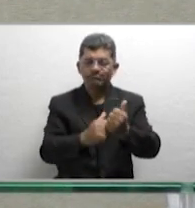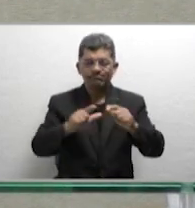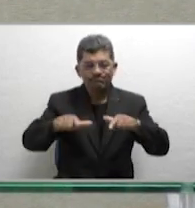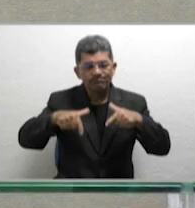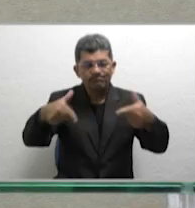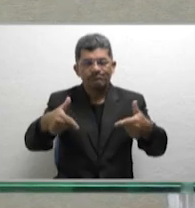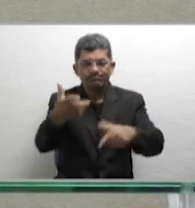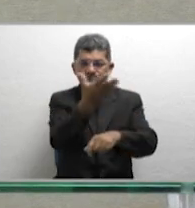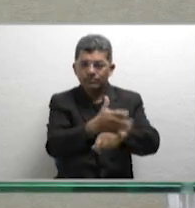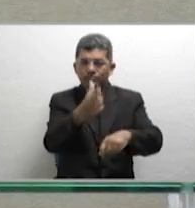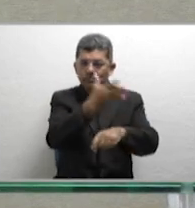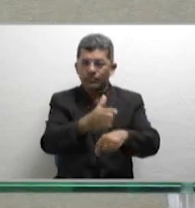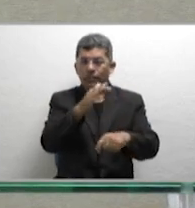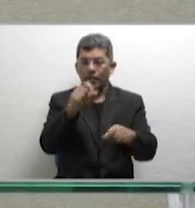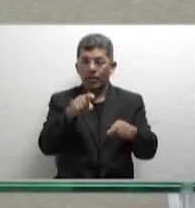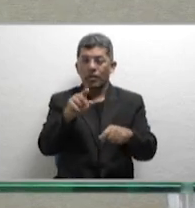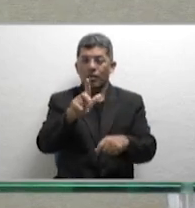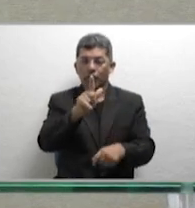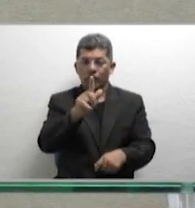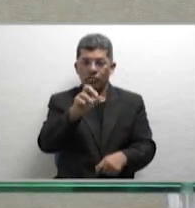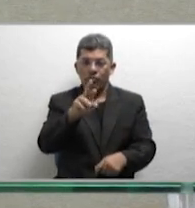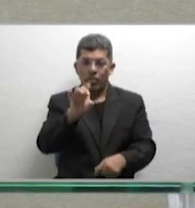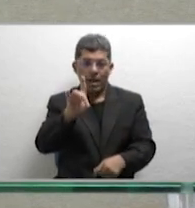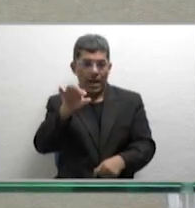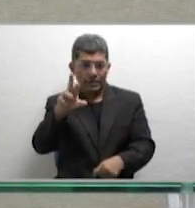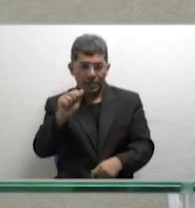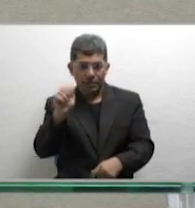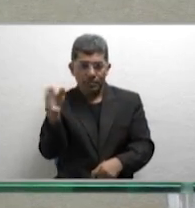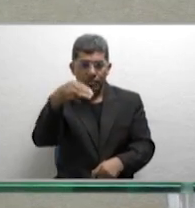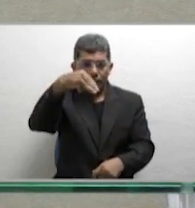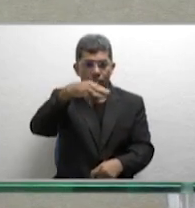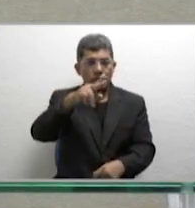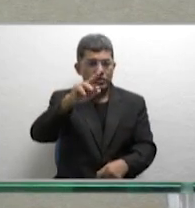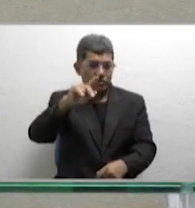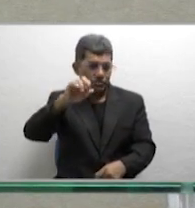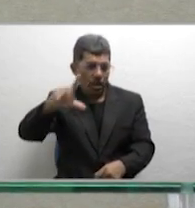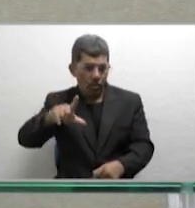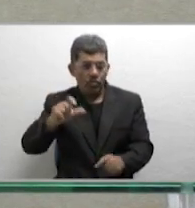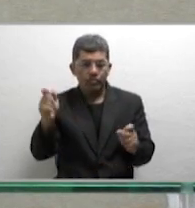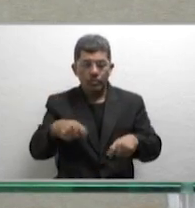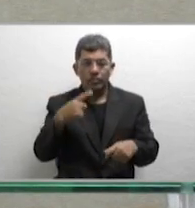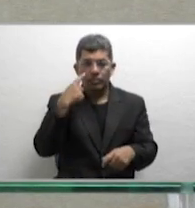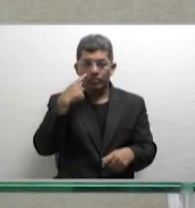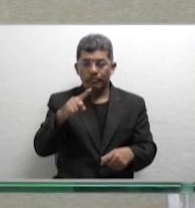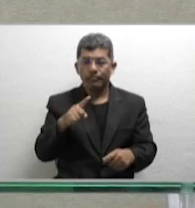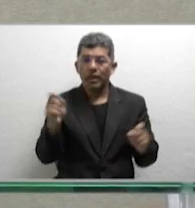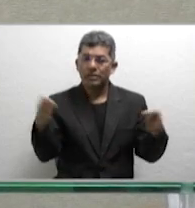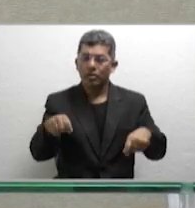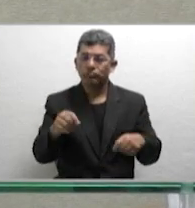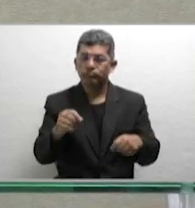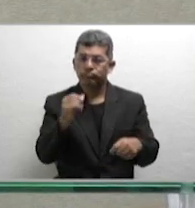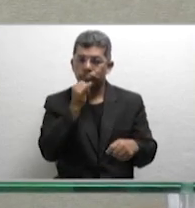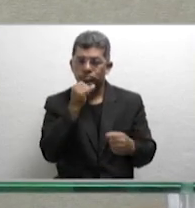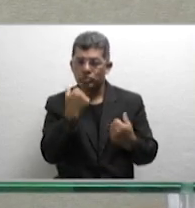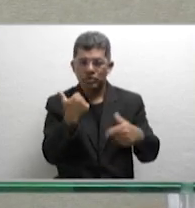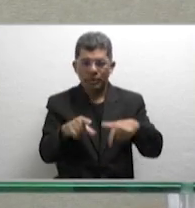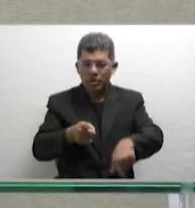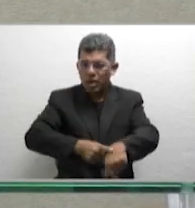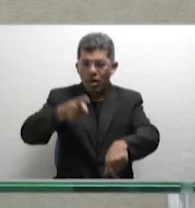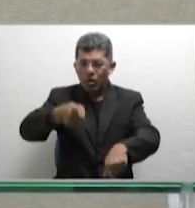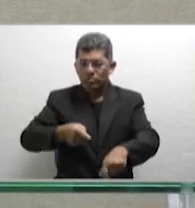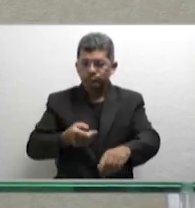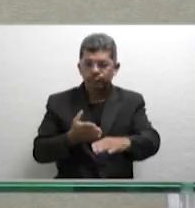treinando a Guarda Municipal, armando a Guarda Municipal, para que ela possa estar no teatro de operações ou na